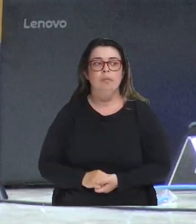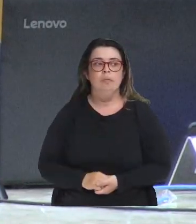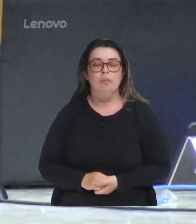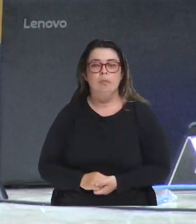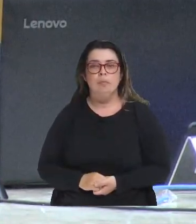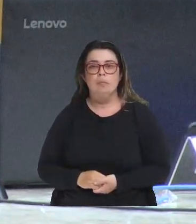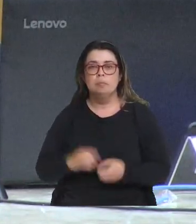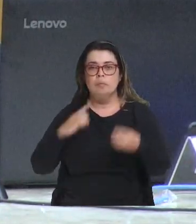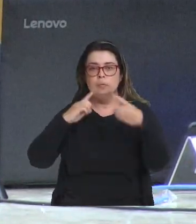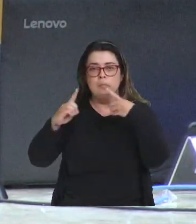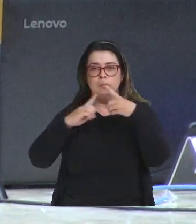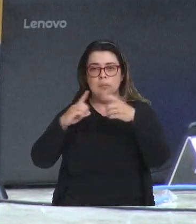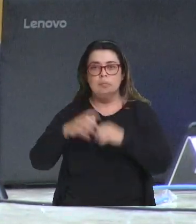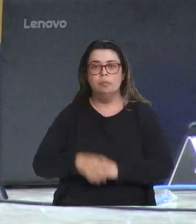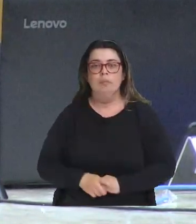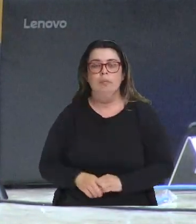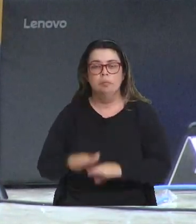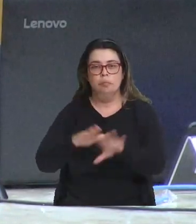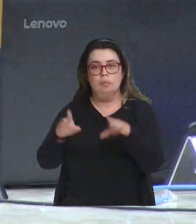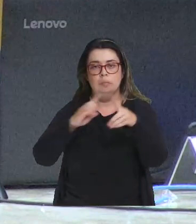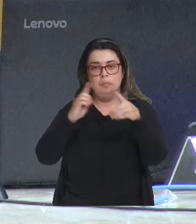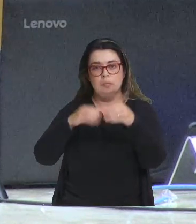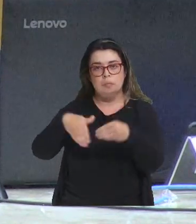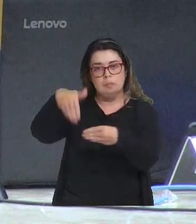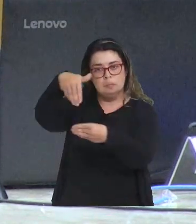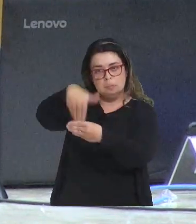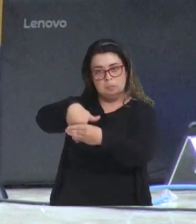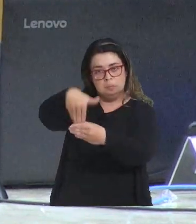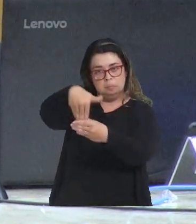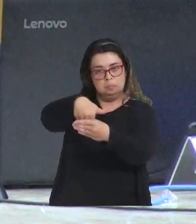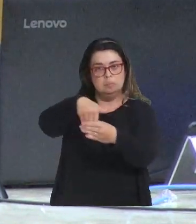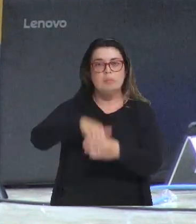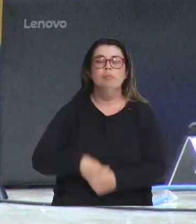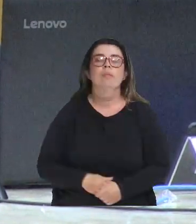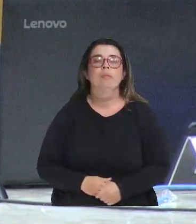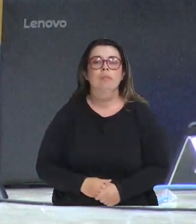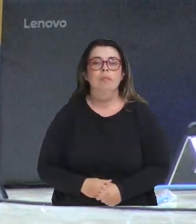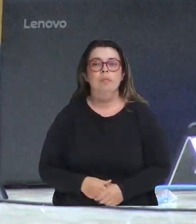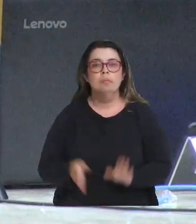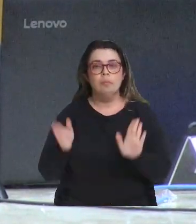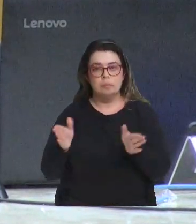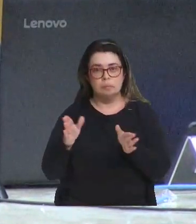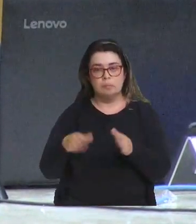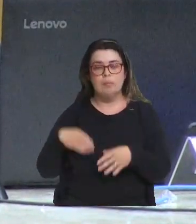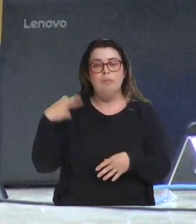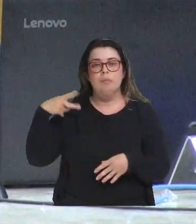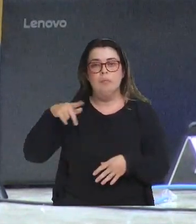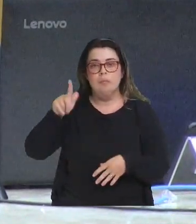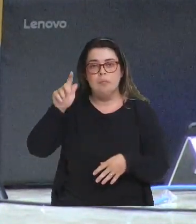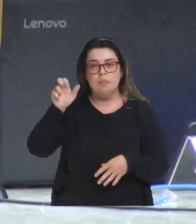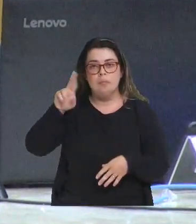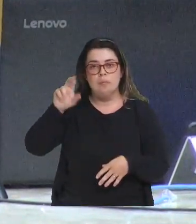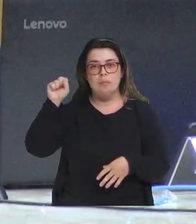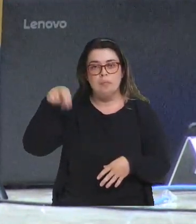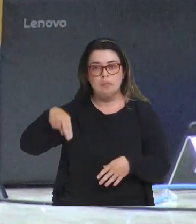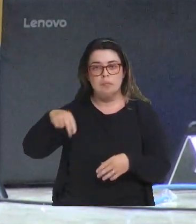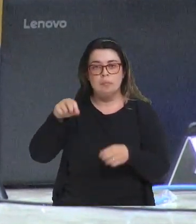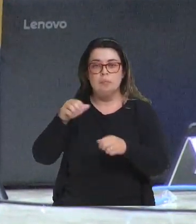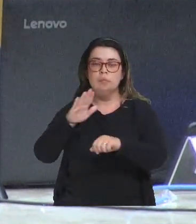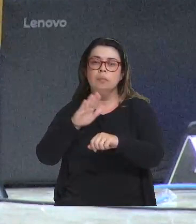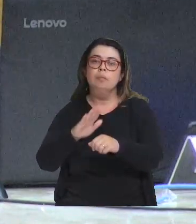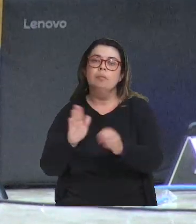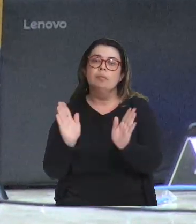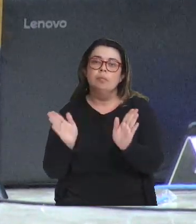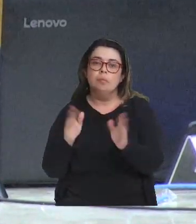173/2022. Em discussão. Encerrada a discussão, em votação. Solicito ao vereador Gerson Alves, primeiro secretário, que proceda à chamada